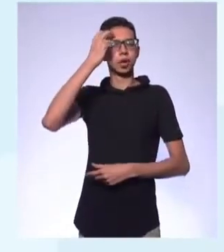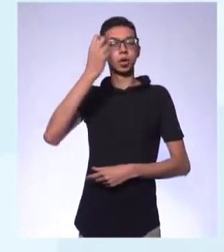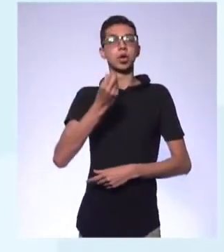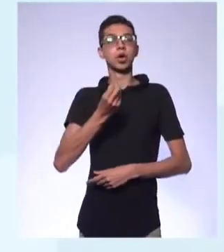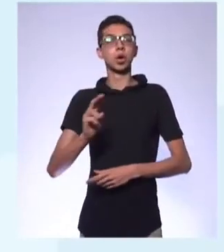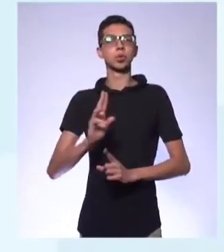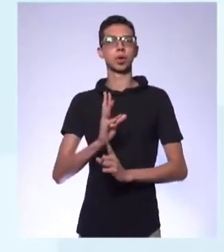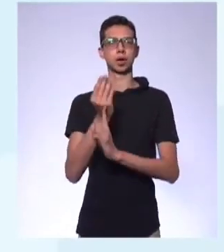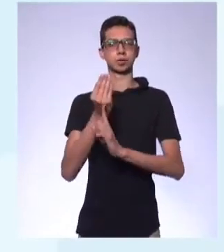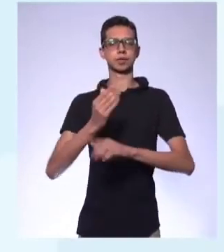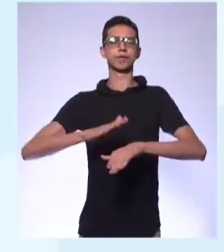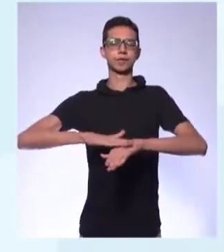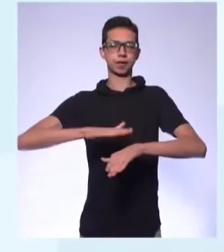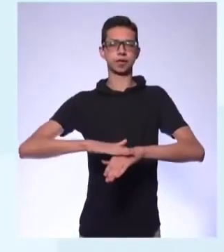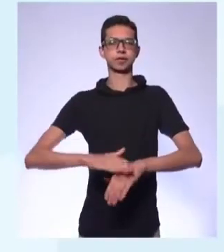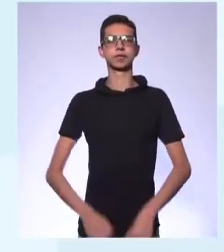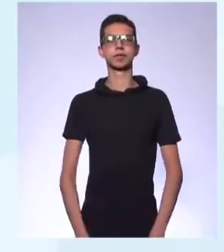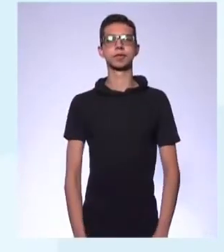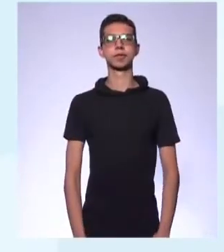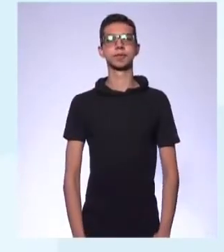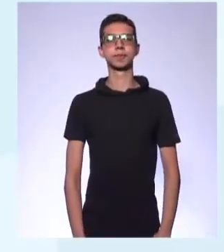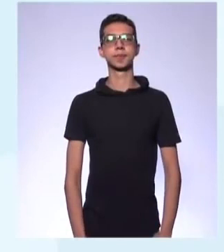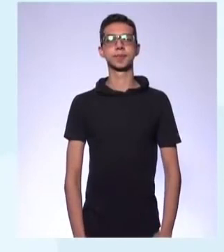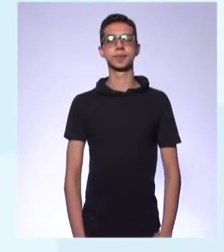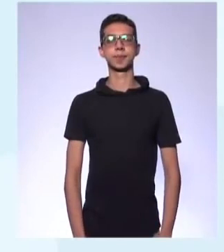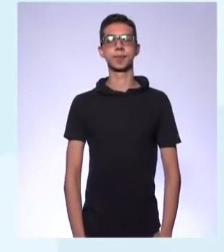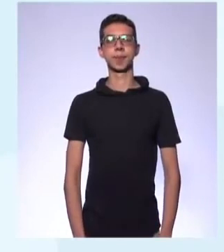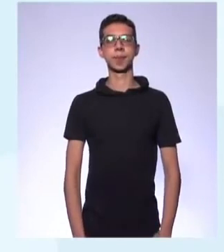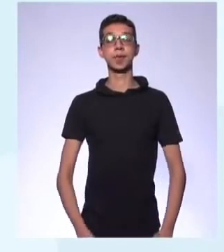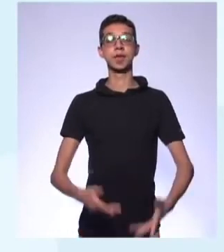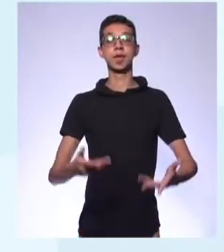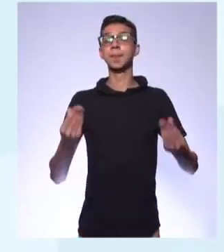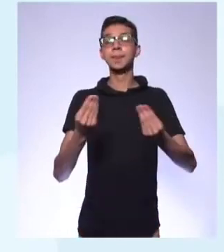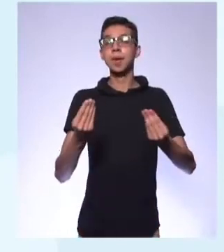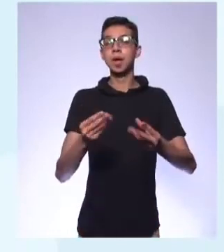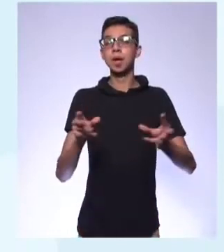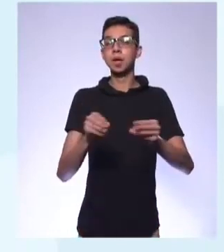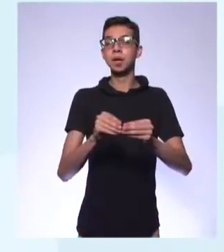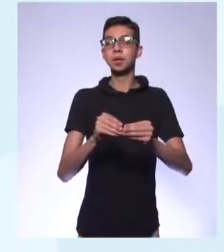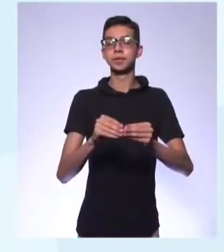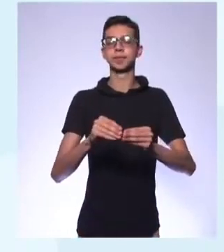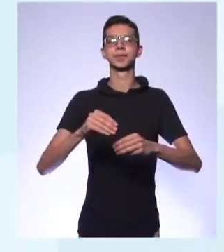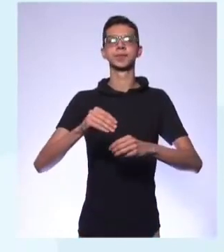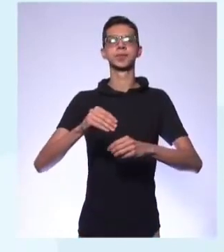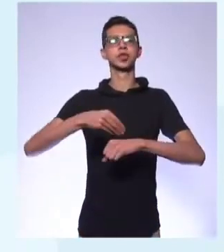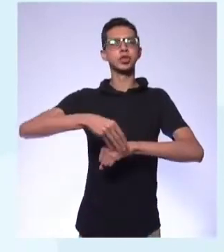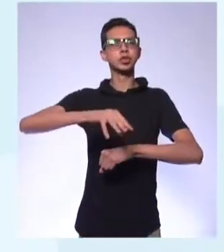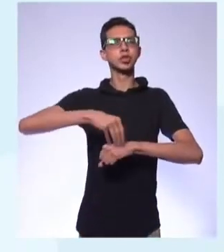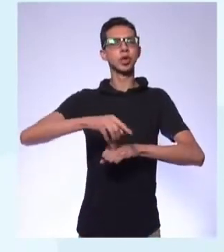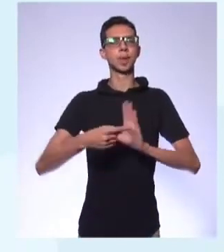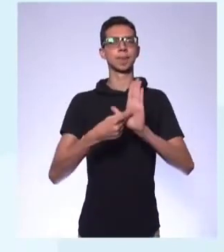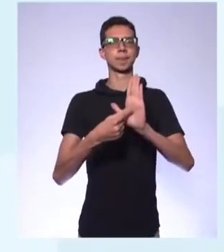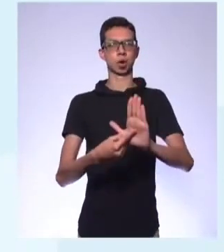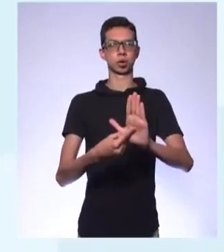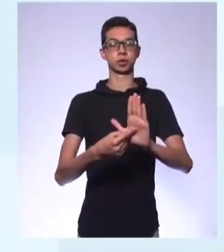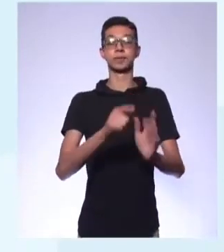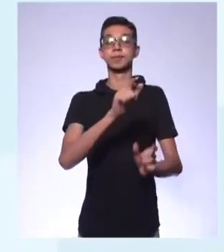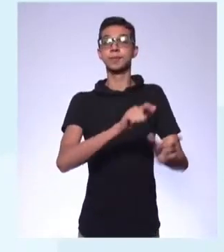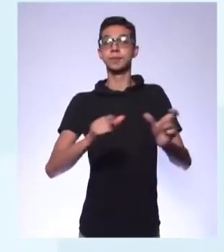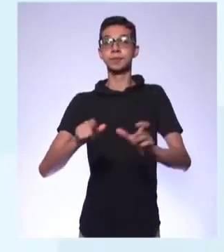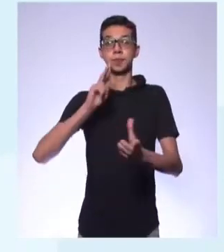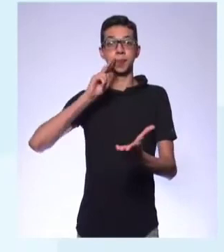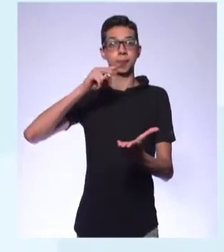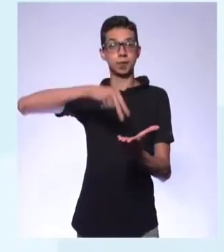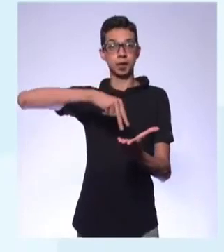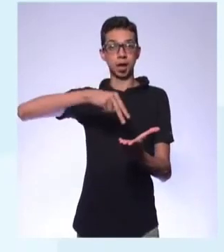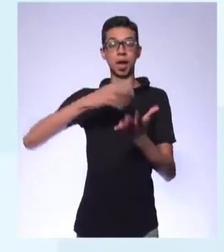o objetivo de situar, orientar o leitor, apresentando para as qualidades, né?